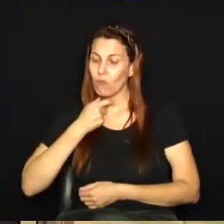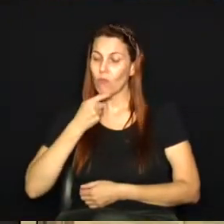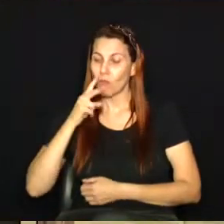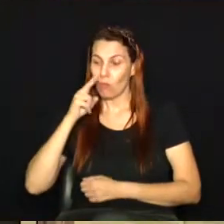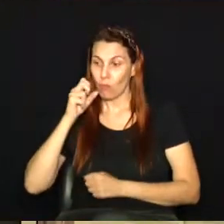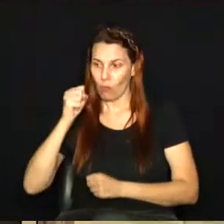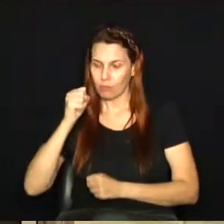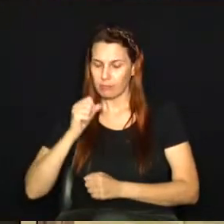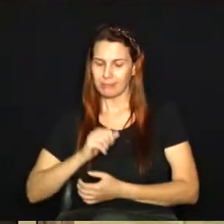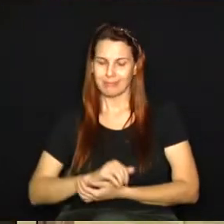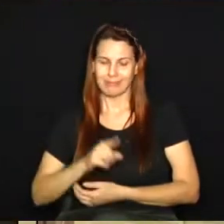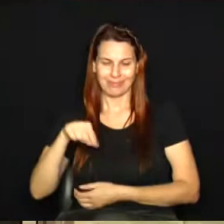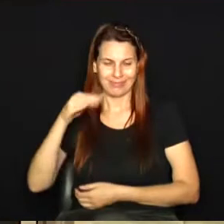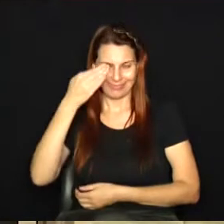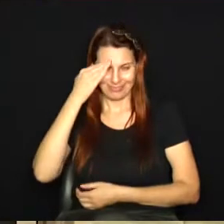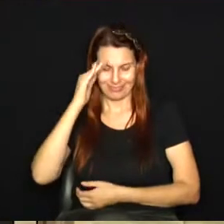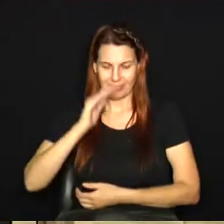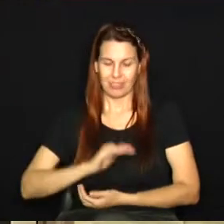Bom,